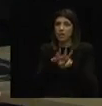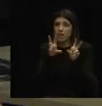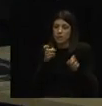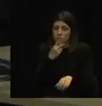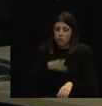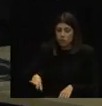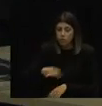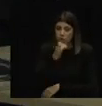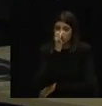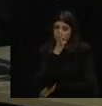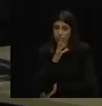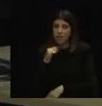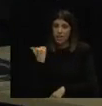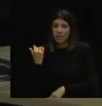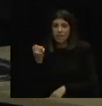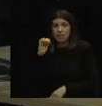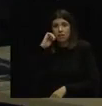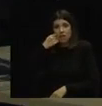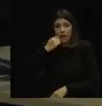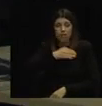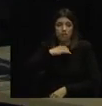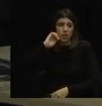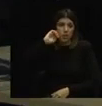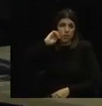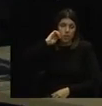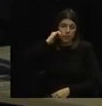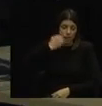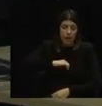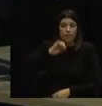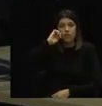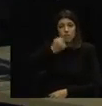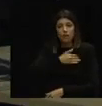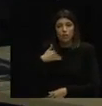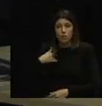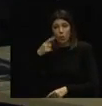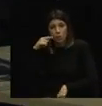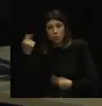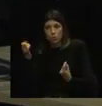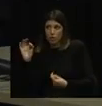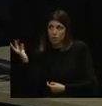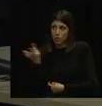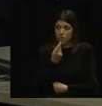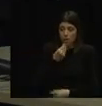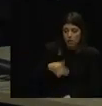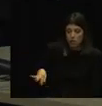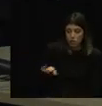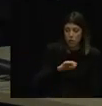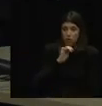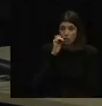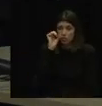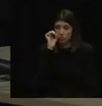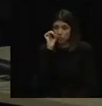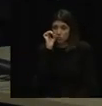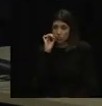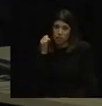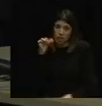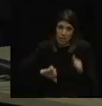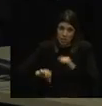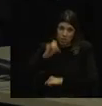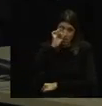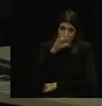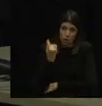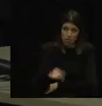solos contaminados, que tem graves impactos na saúde pública e no ambiente. Continua a haver solos contaminados na cidade e esta